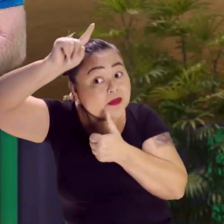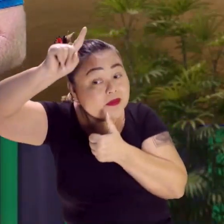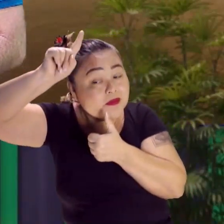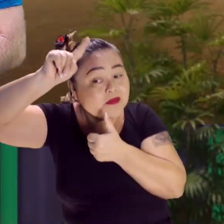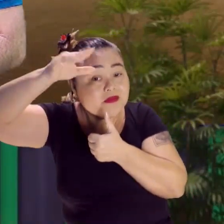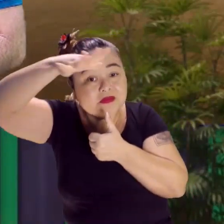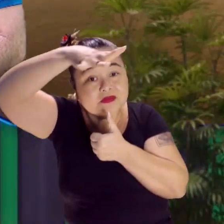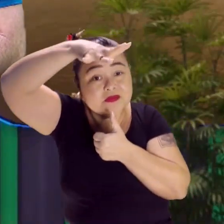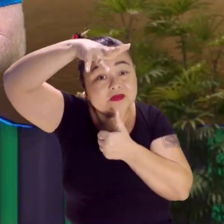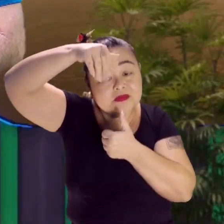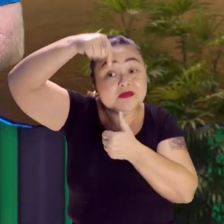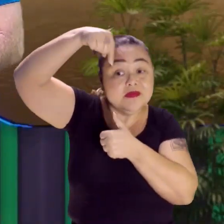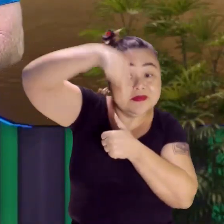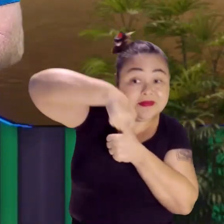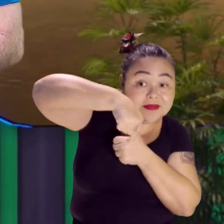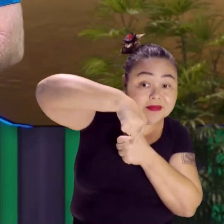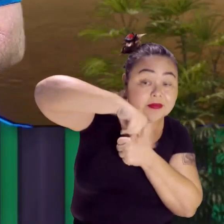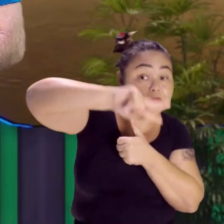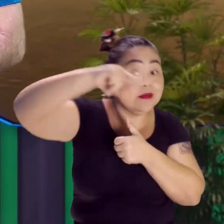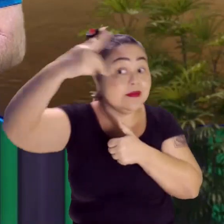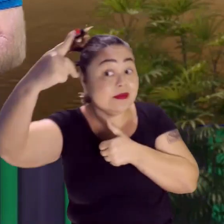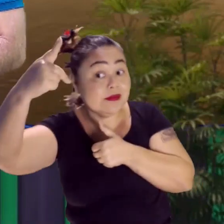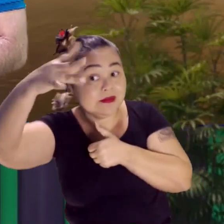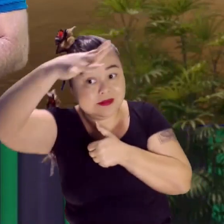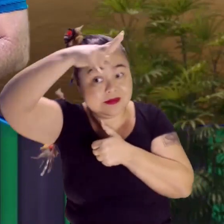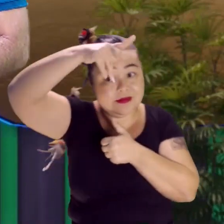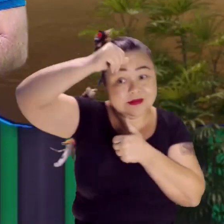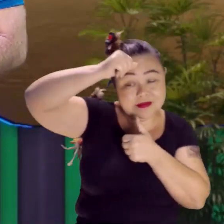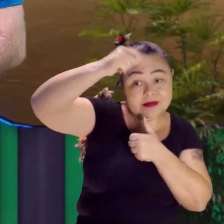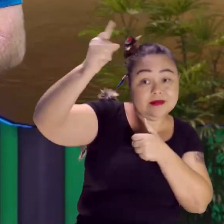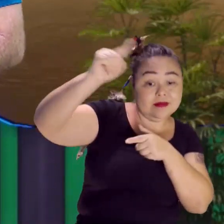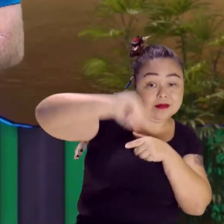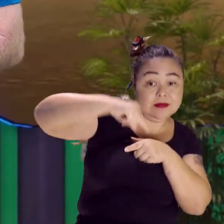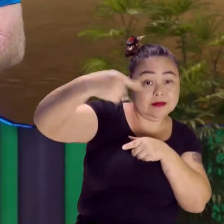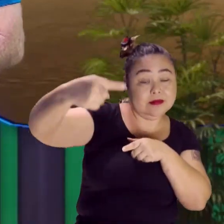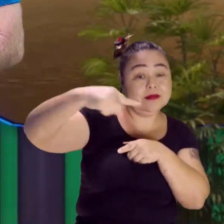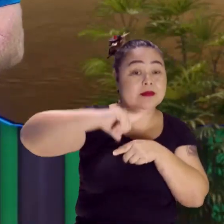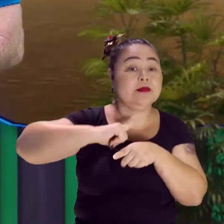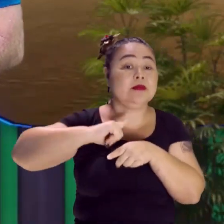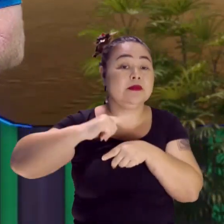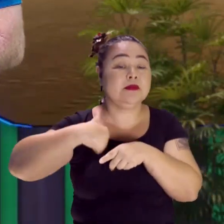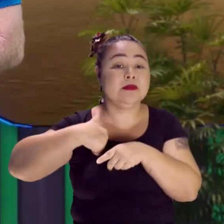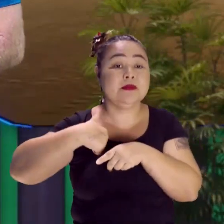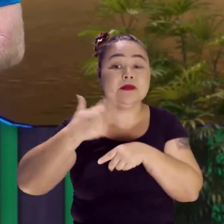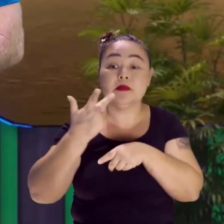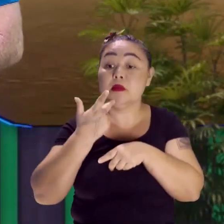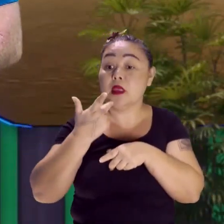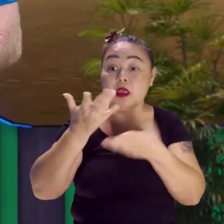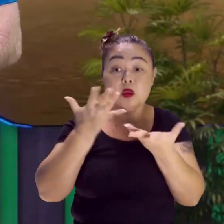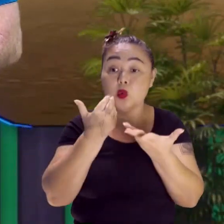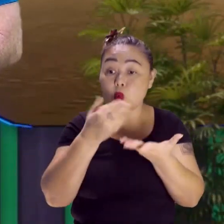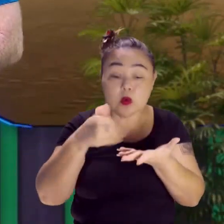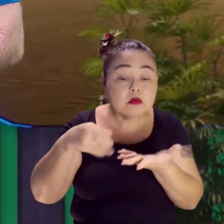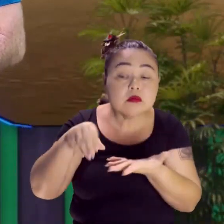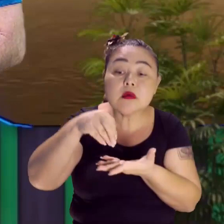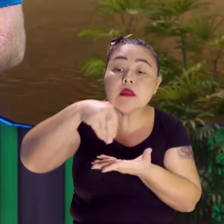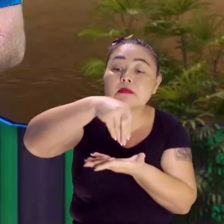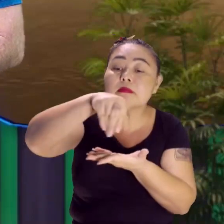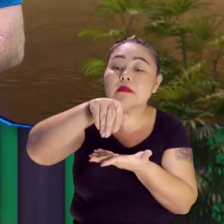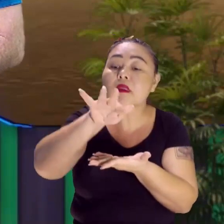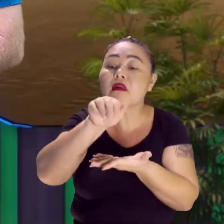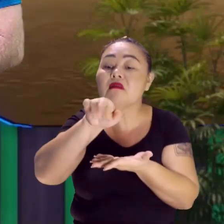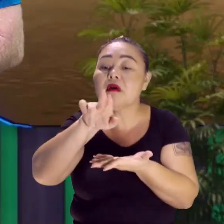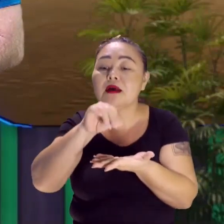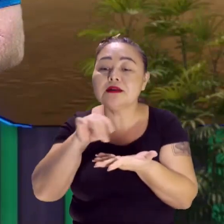bem muita gente que vier daqui é Amazonas então tem gente que não come sem farinha Eu